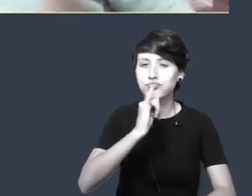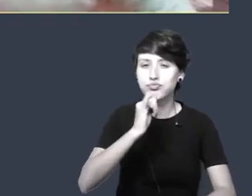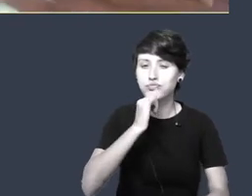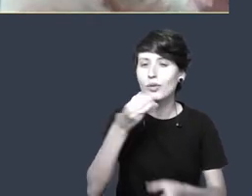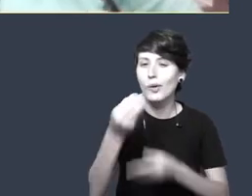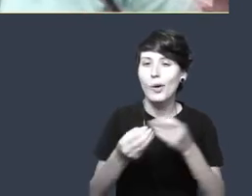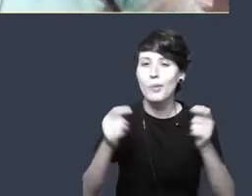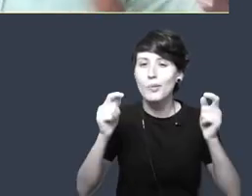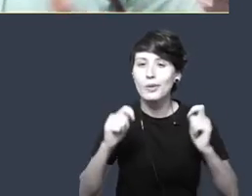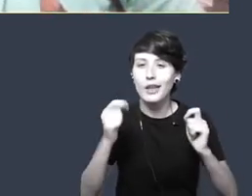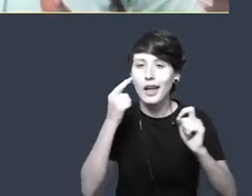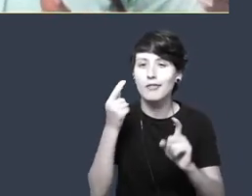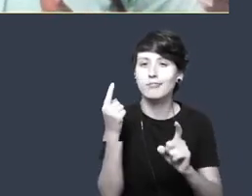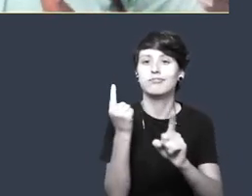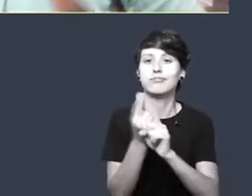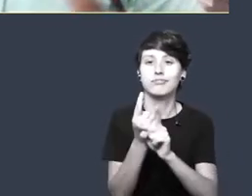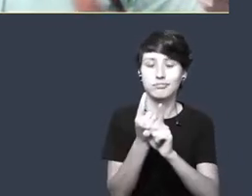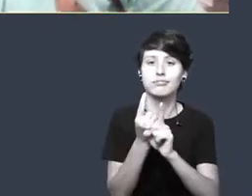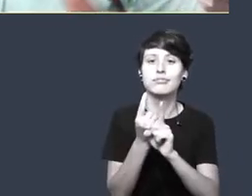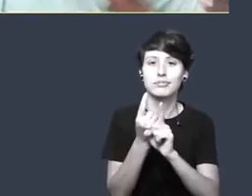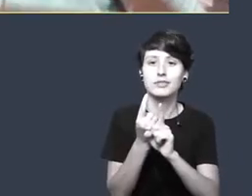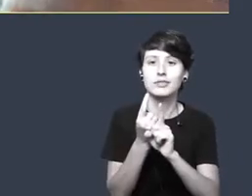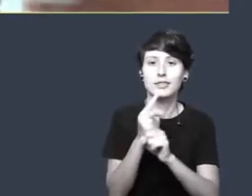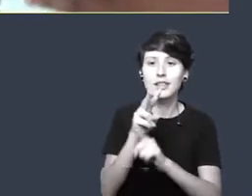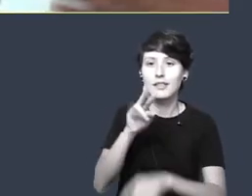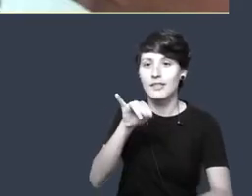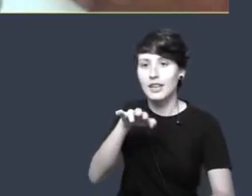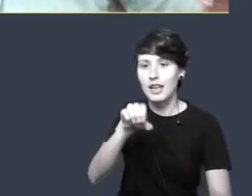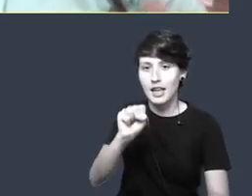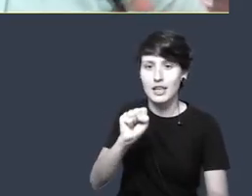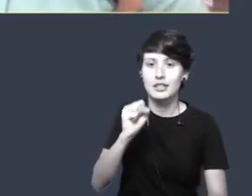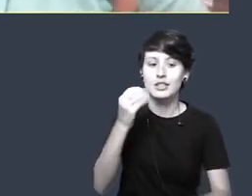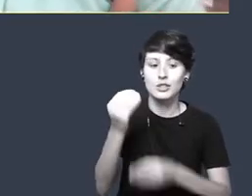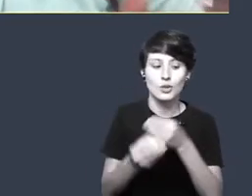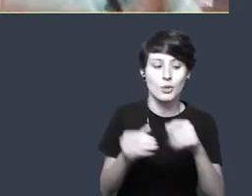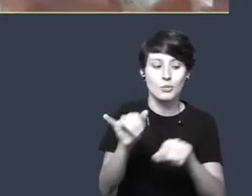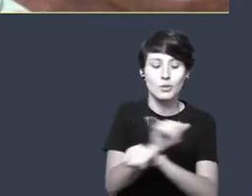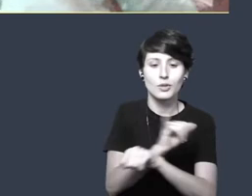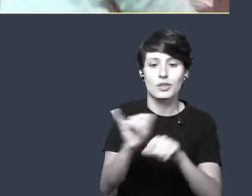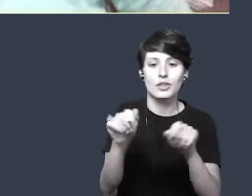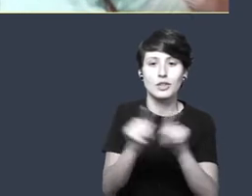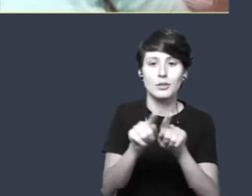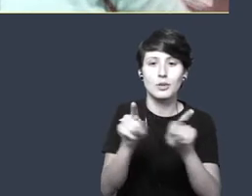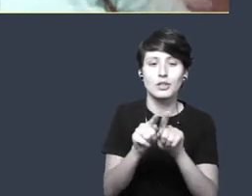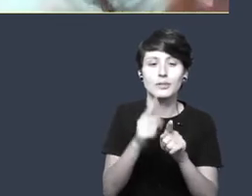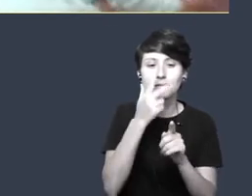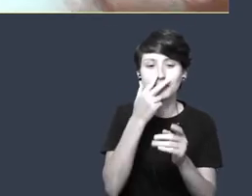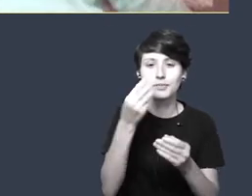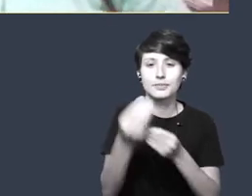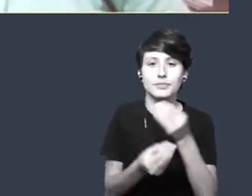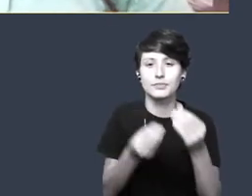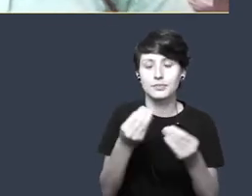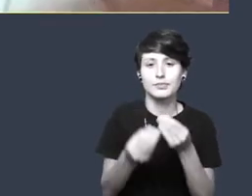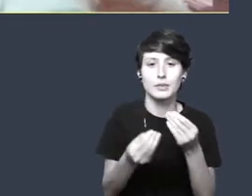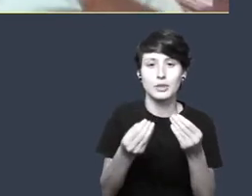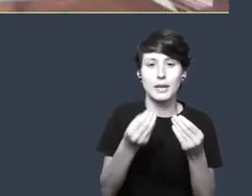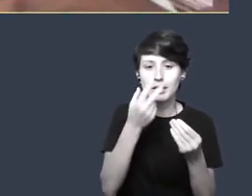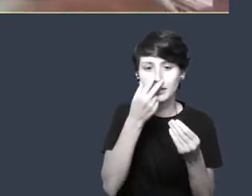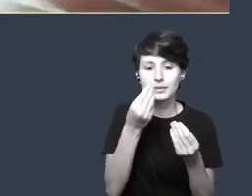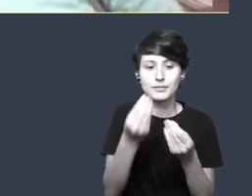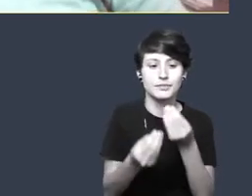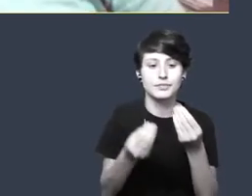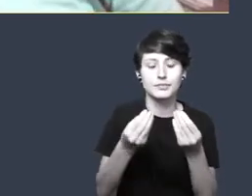pode encontrar esses vieses, como que a gente pode lidar com esses vieses enquanto cientistas da computação e de dados.